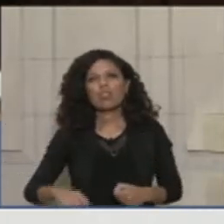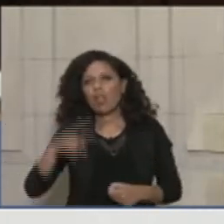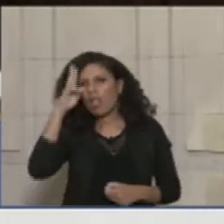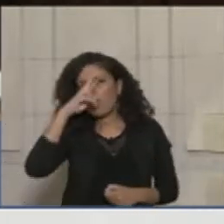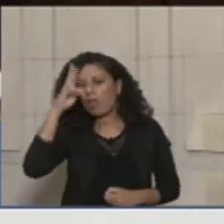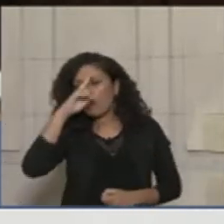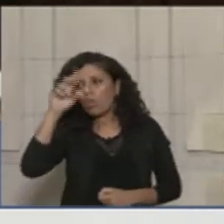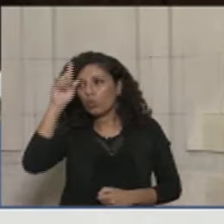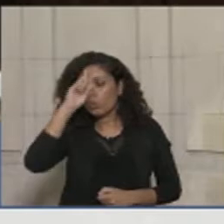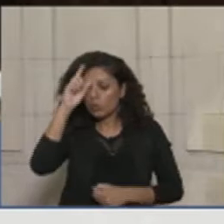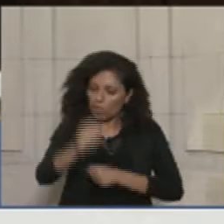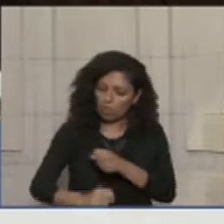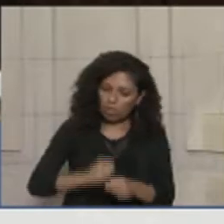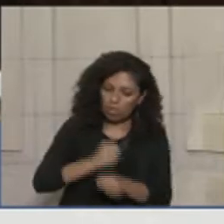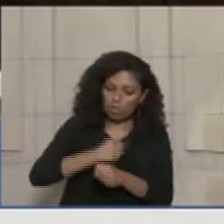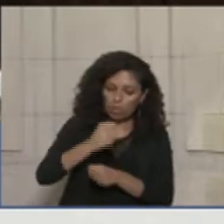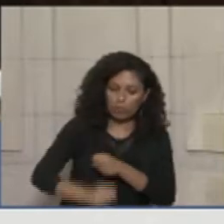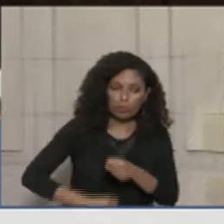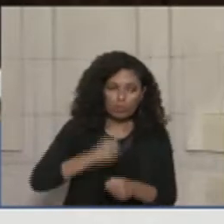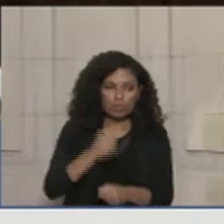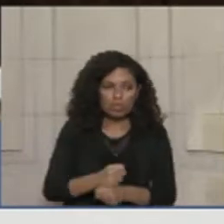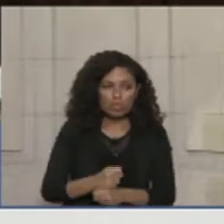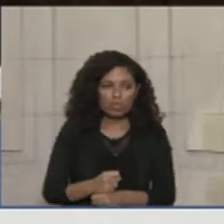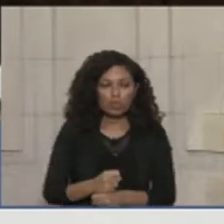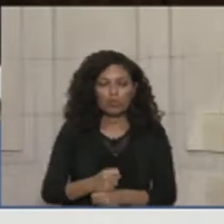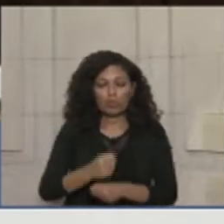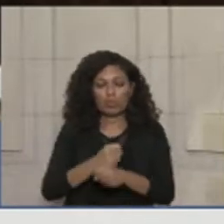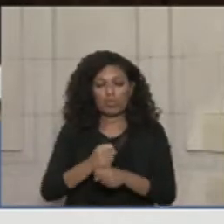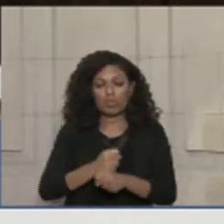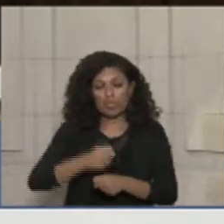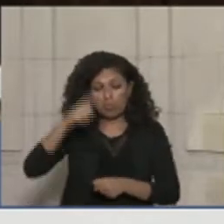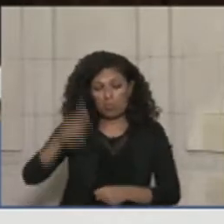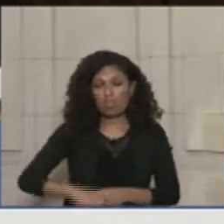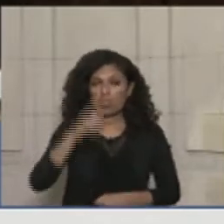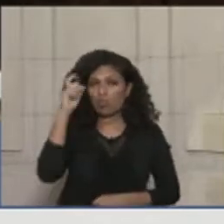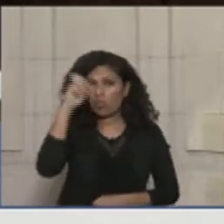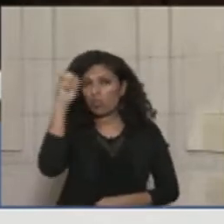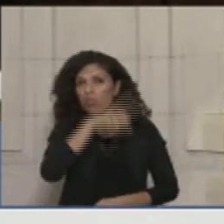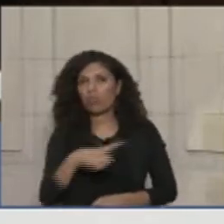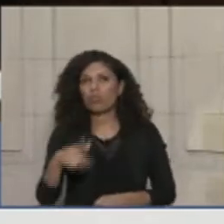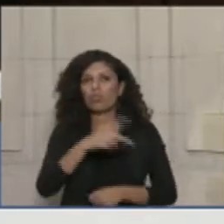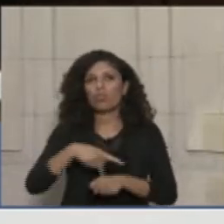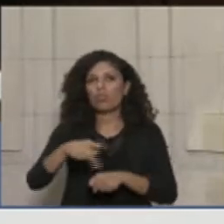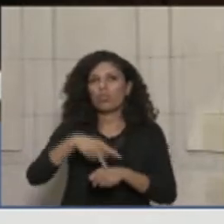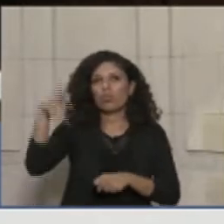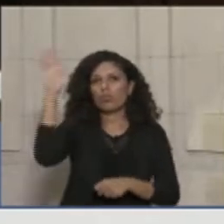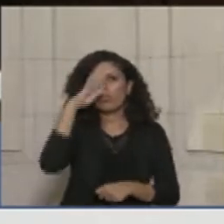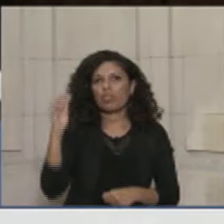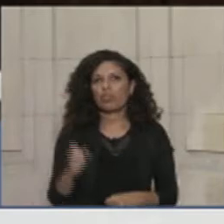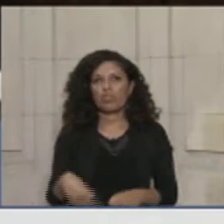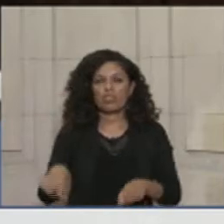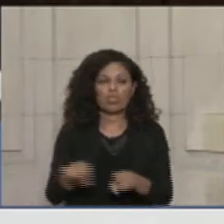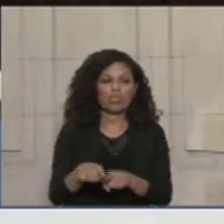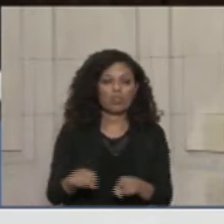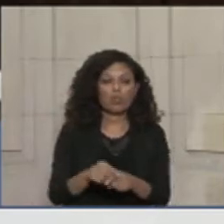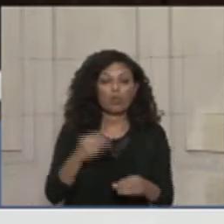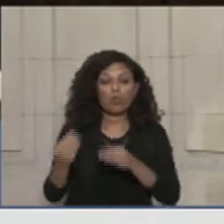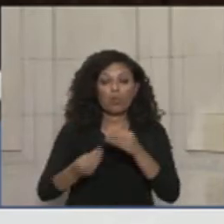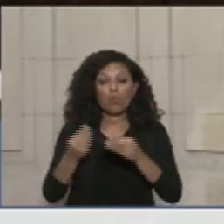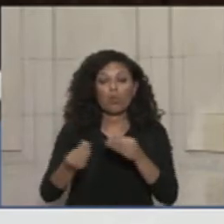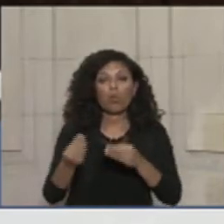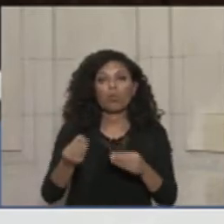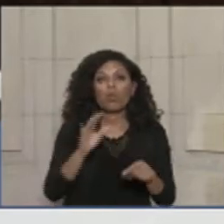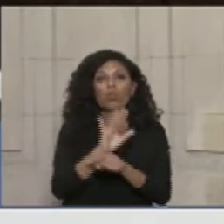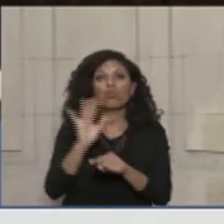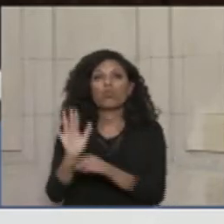dia a dia, ano após ano, o que foram os anos mais duros do nosso país, o quanto custou a nós